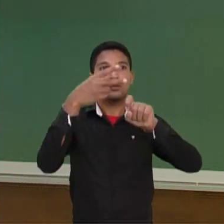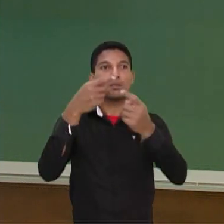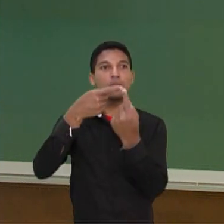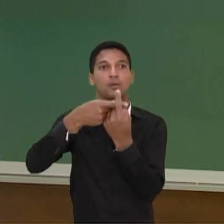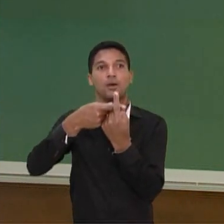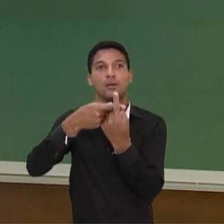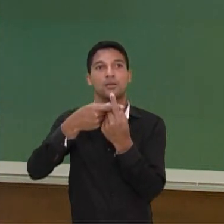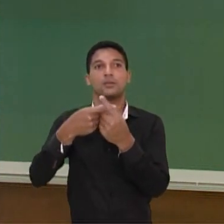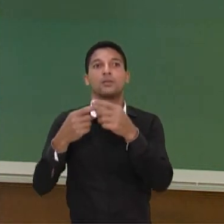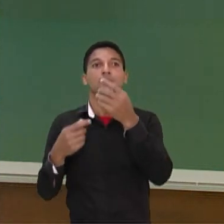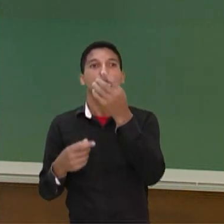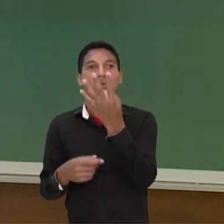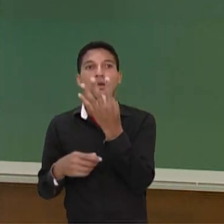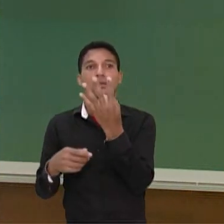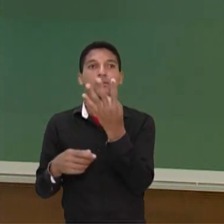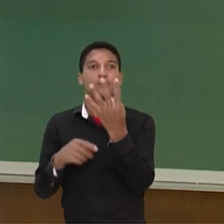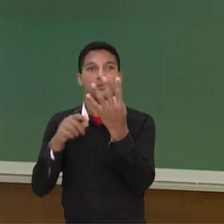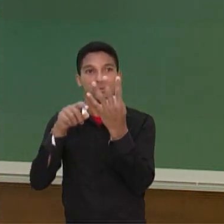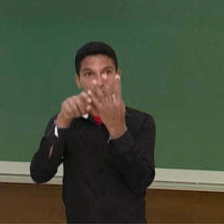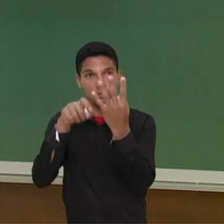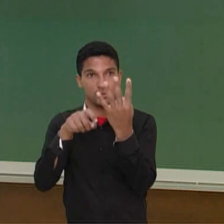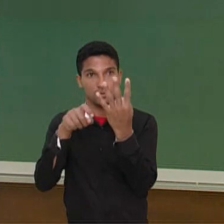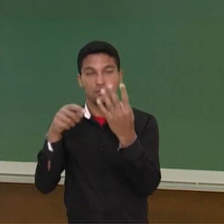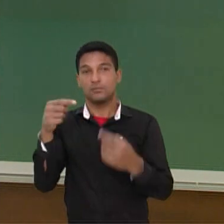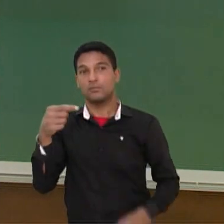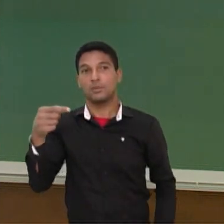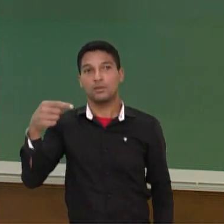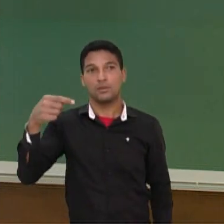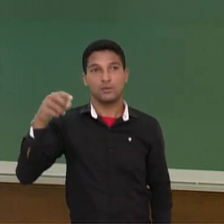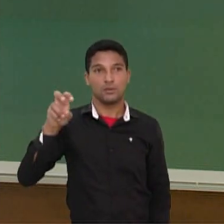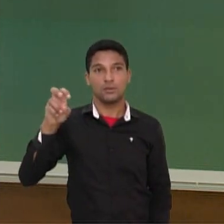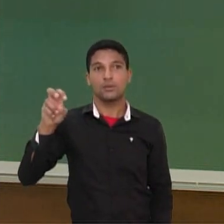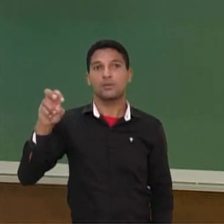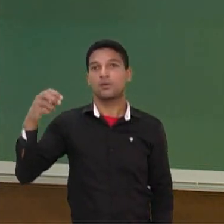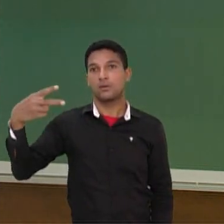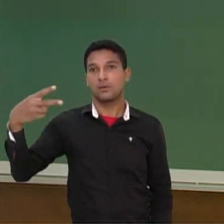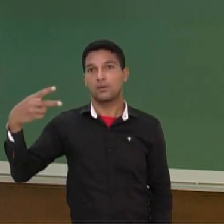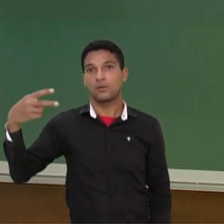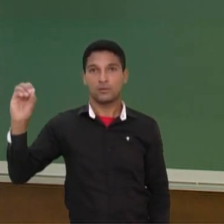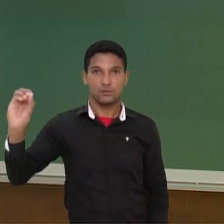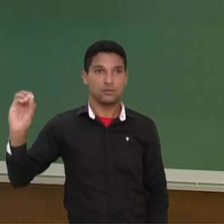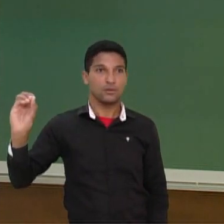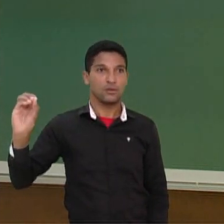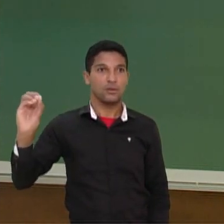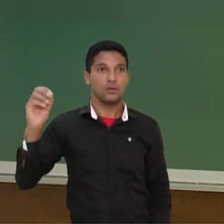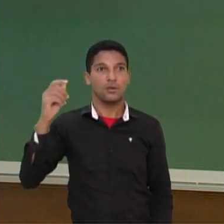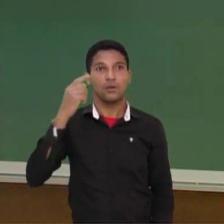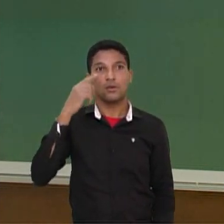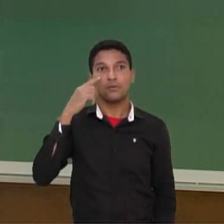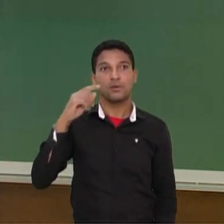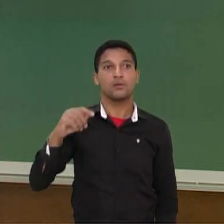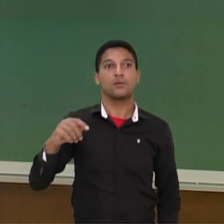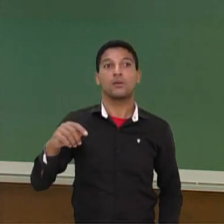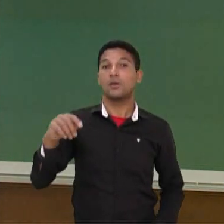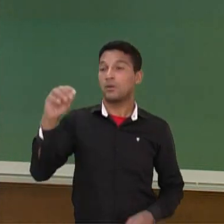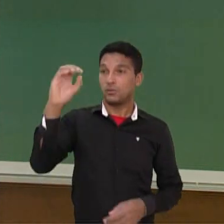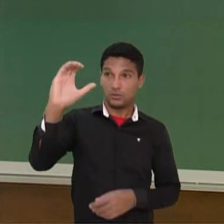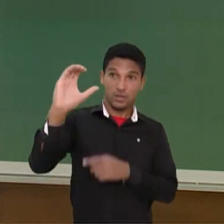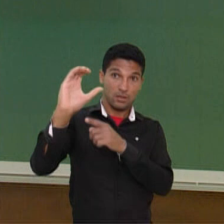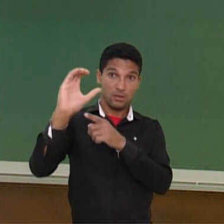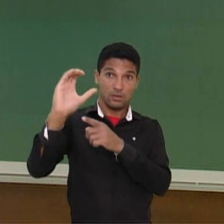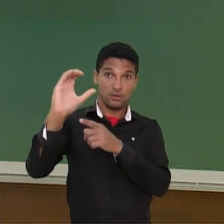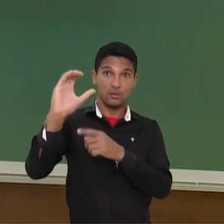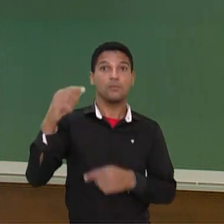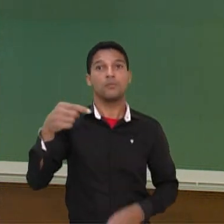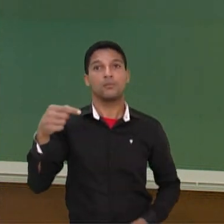4. Troca o sinal, fica menos 4. O produto, para quem não lembra, tem que ser o C. O termo C é menos 5, está aqui. Então, o produto